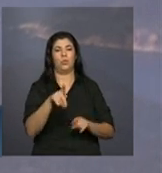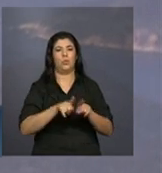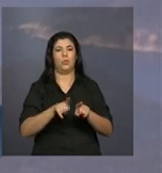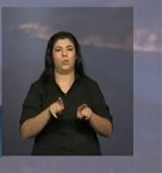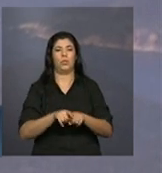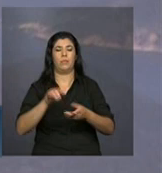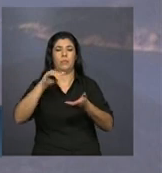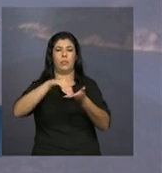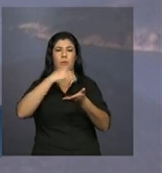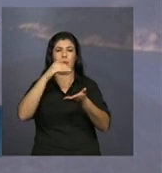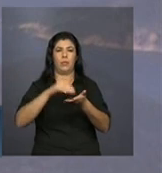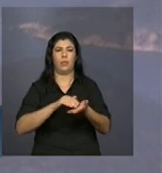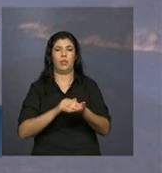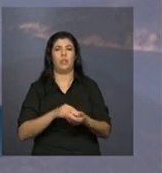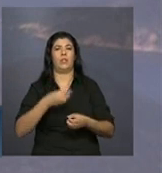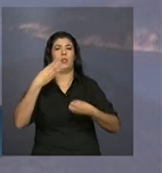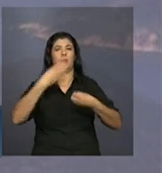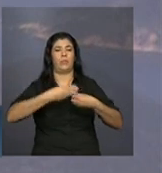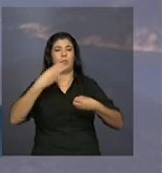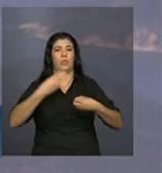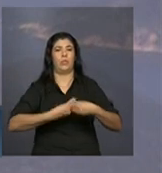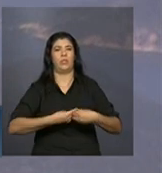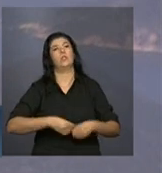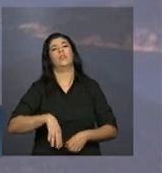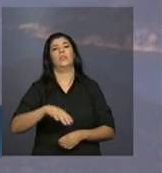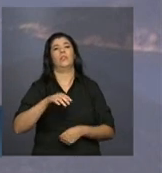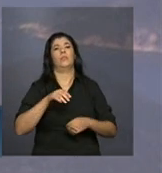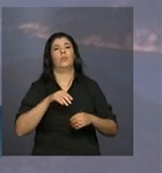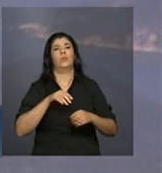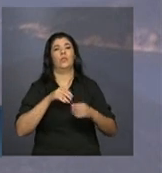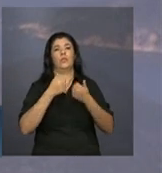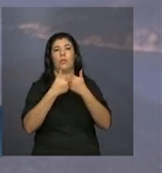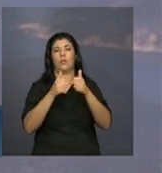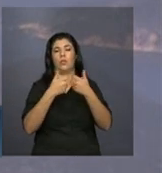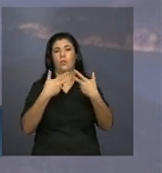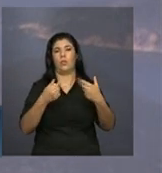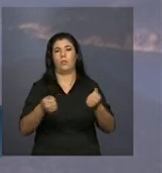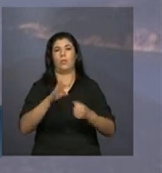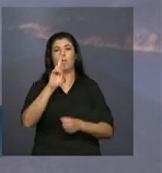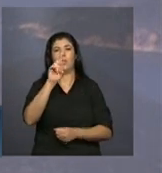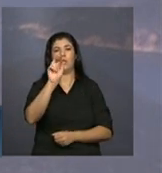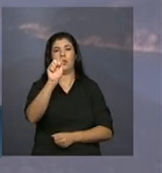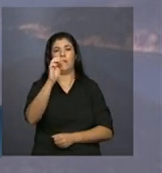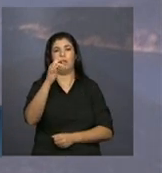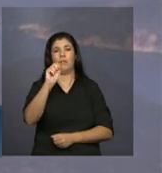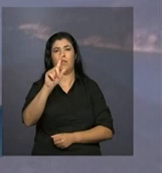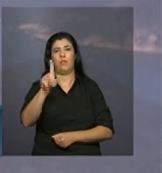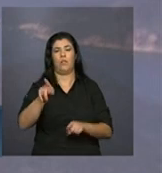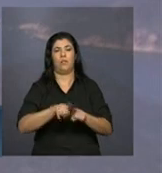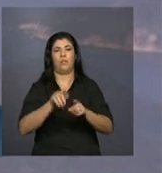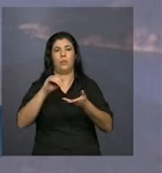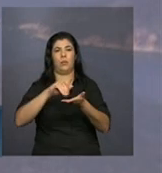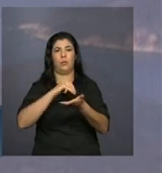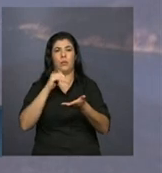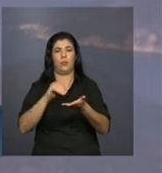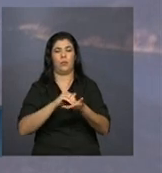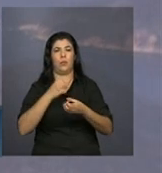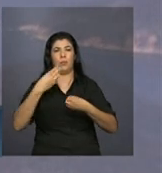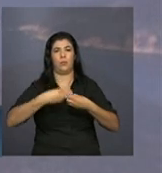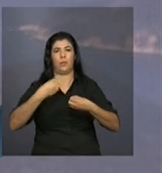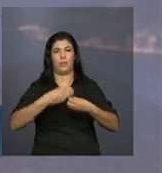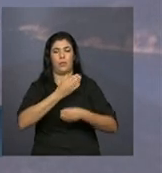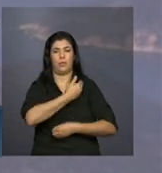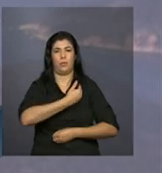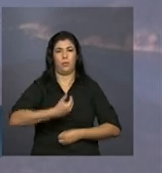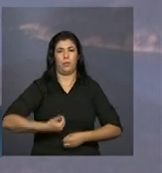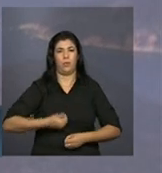secretário municipal de transportes, o Rafael Pisciani. Cumprimentar o secretário de coordenação de governo,